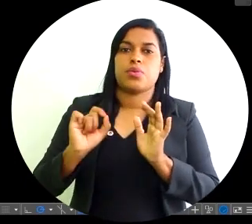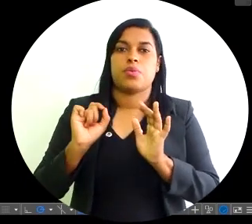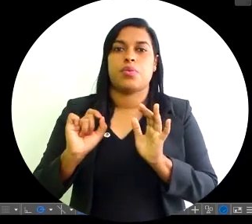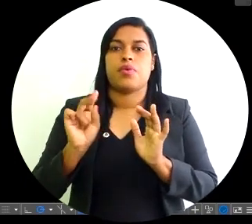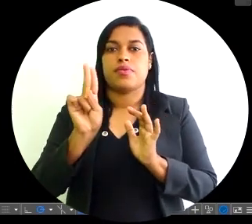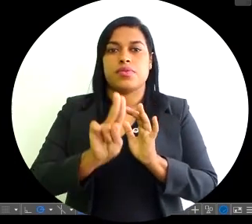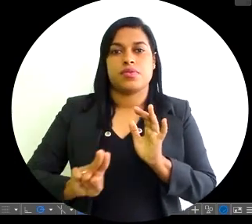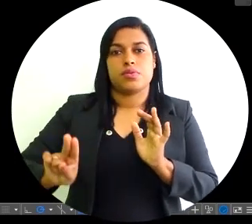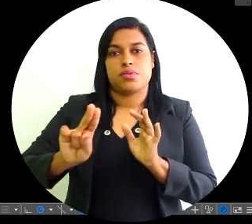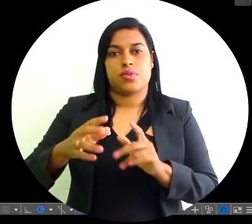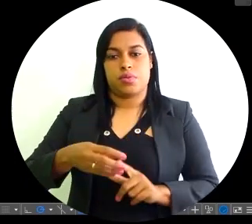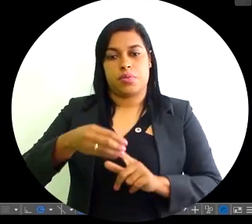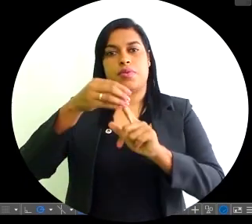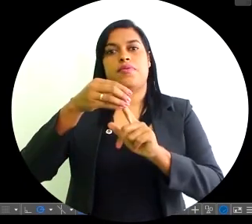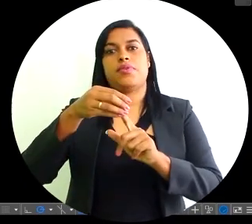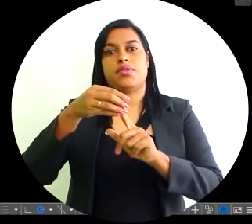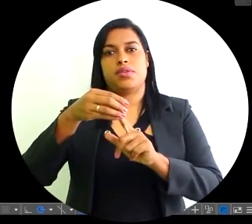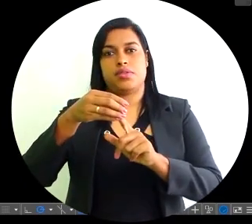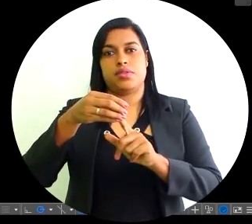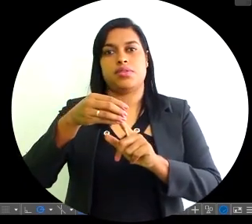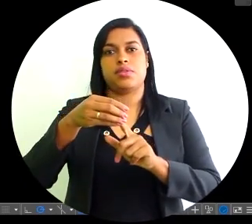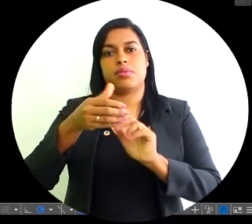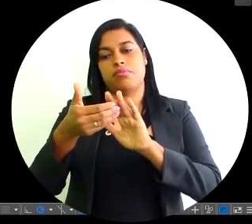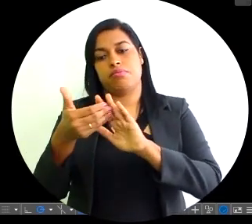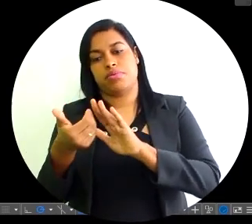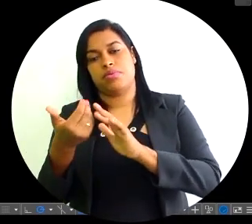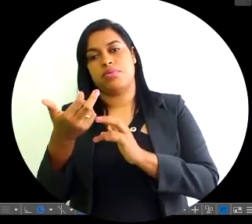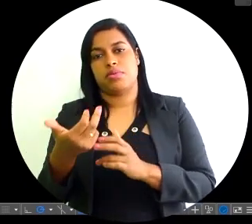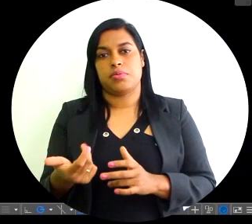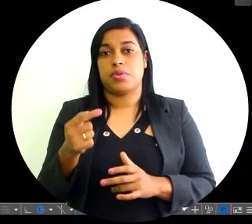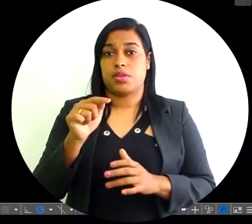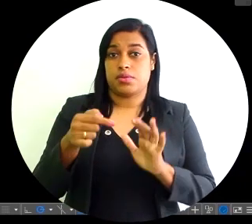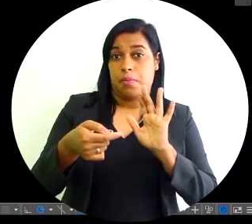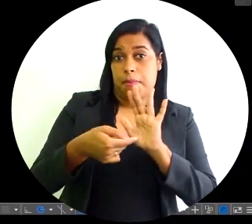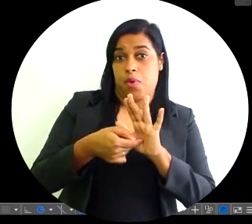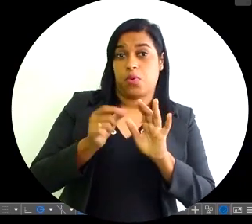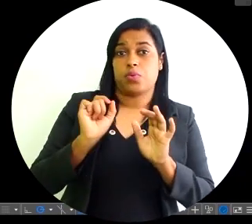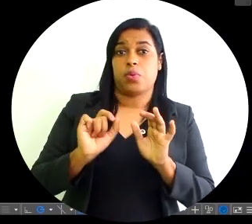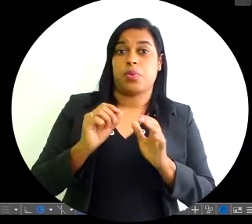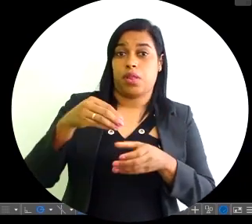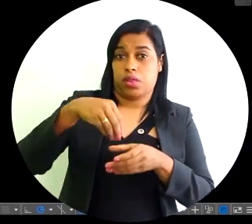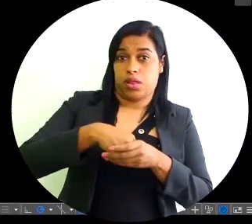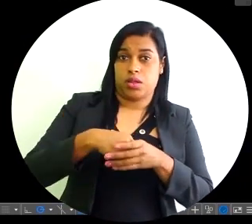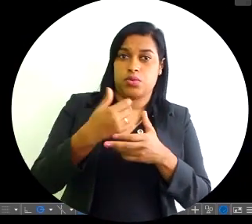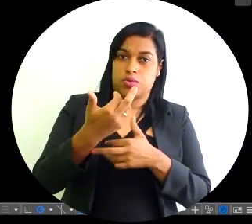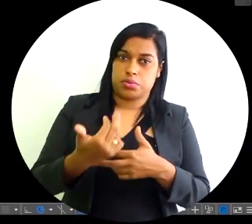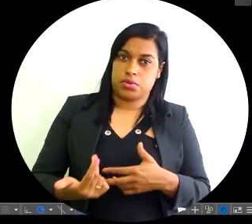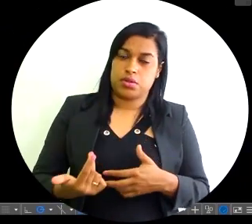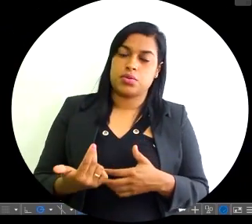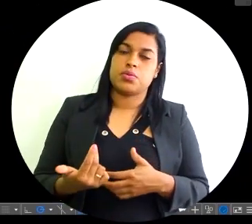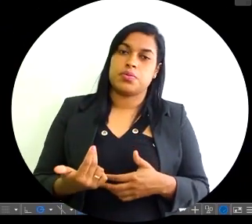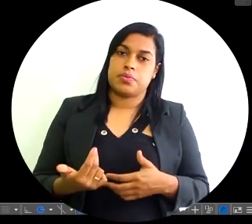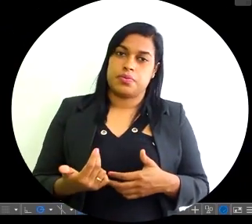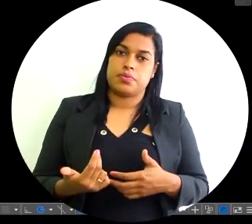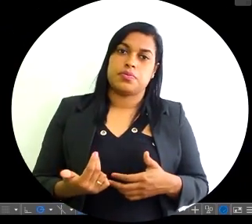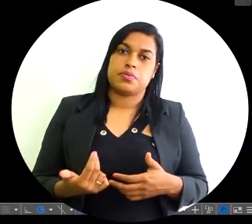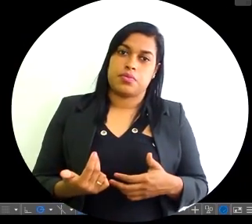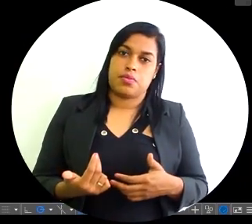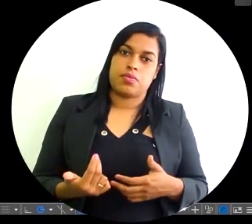base, o ponto que vai ser usado como referência para mover esse objeto. Esse ponto ele pode ser tanto dentro do